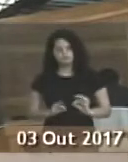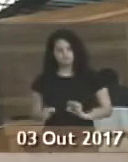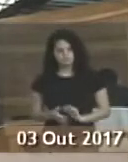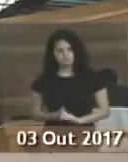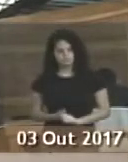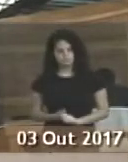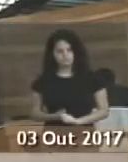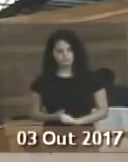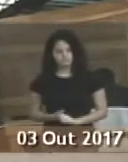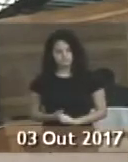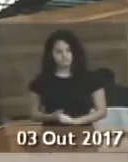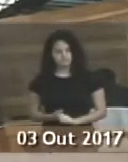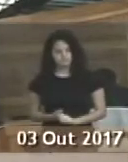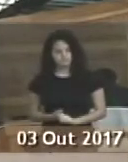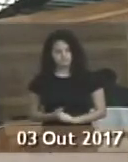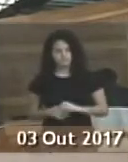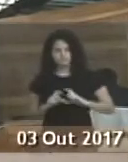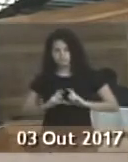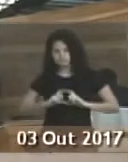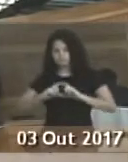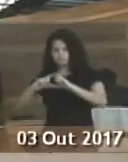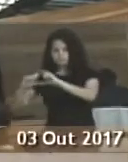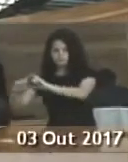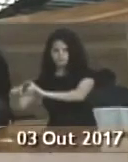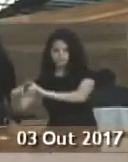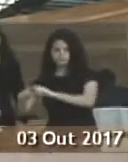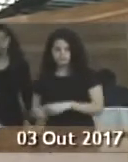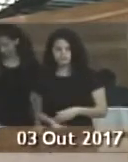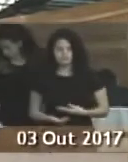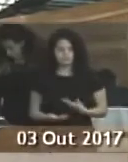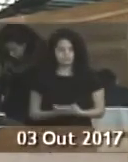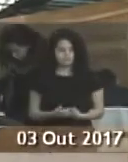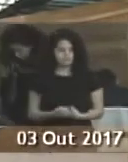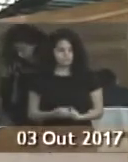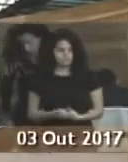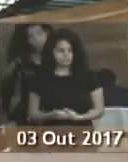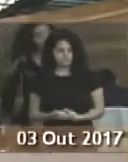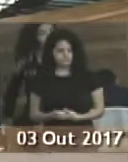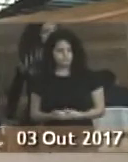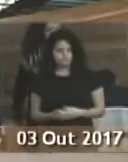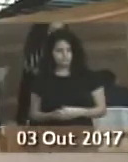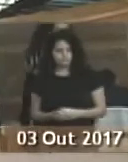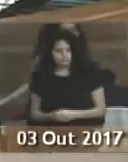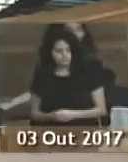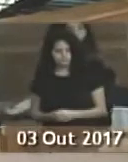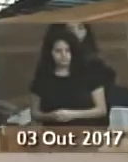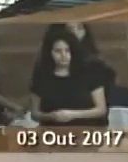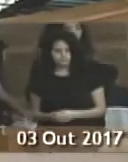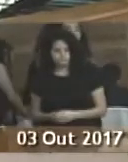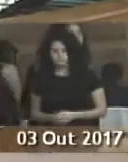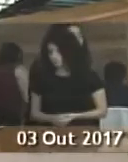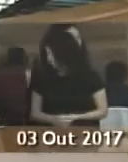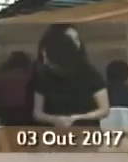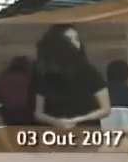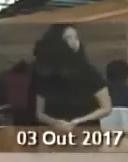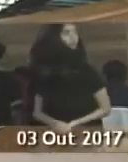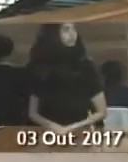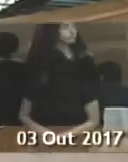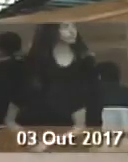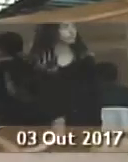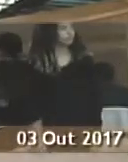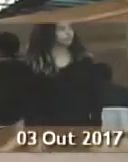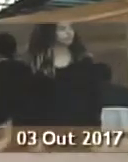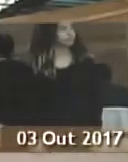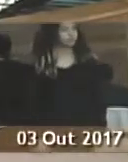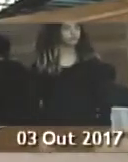número 42/17, concedendo medalha de mérito educacional ao professor Júlio César Laranjeira, ao ilustríssimo senhor Edson Soares da Silva. Projeto de decreto legislativo